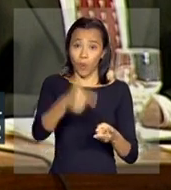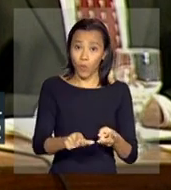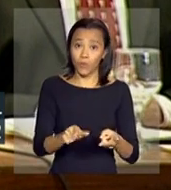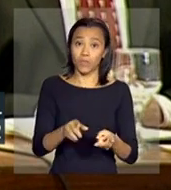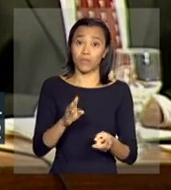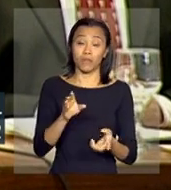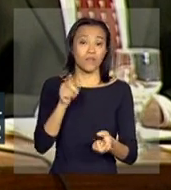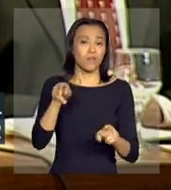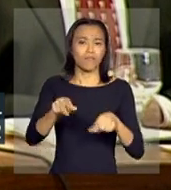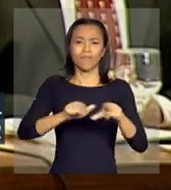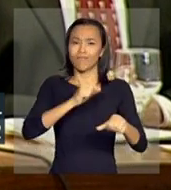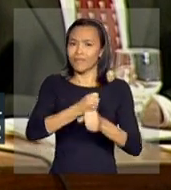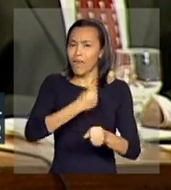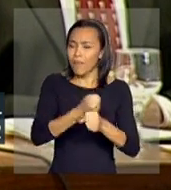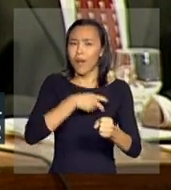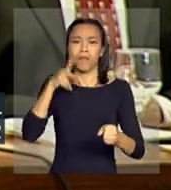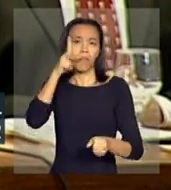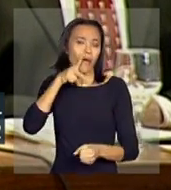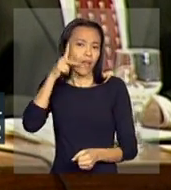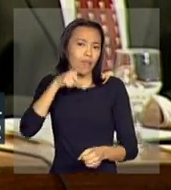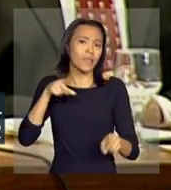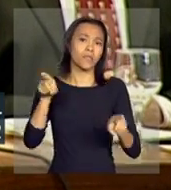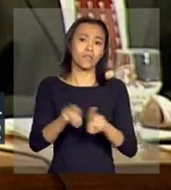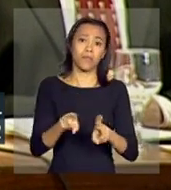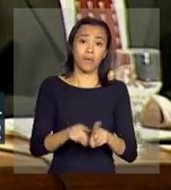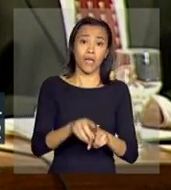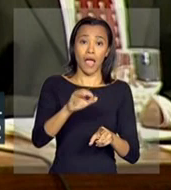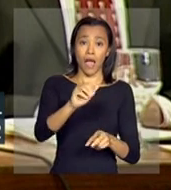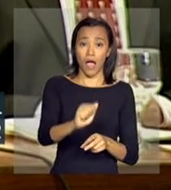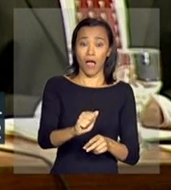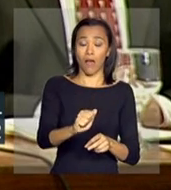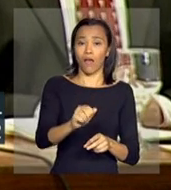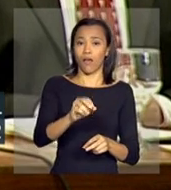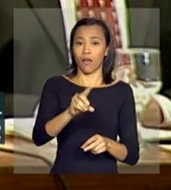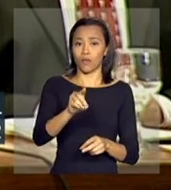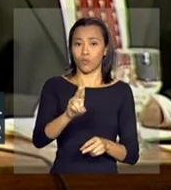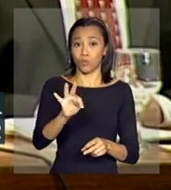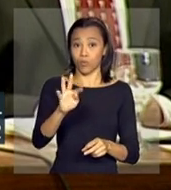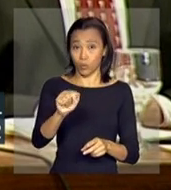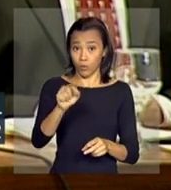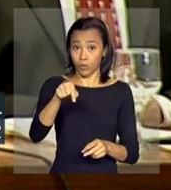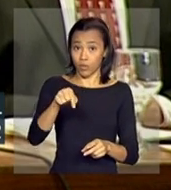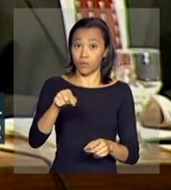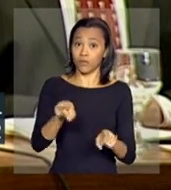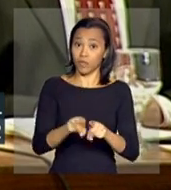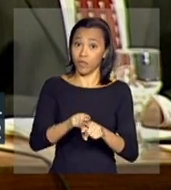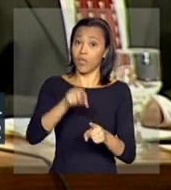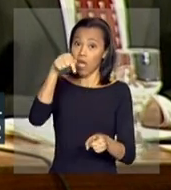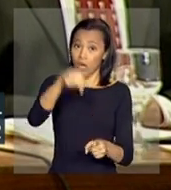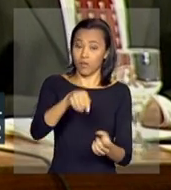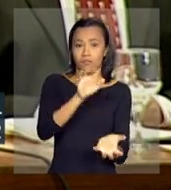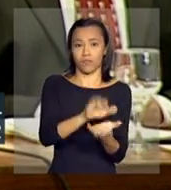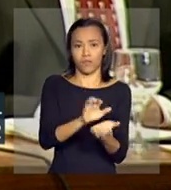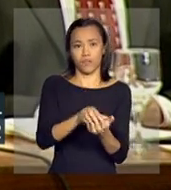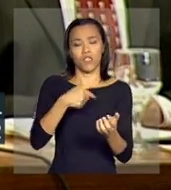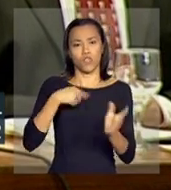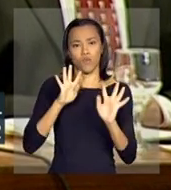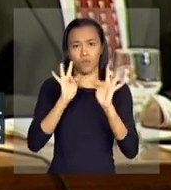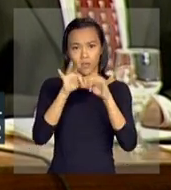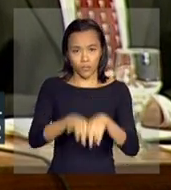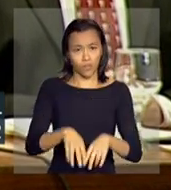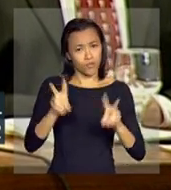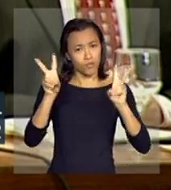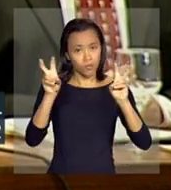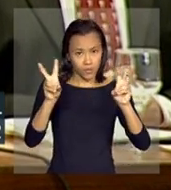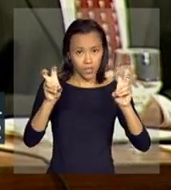na Paraíba, como é o caso do ramal do Agreste, a Adutora do Agreste em Pernambuco. E encerro as minhas considerações sobre o